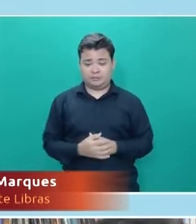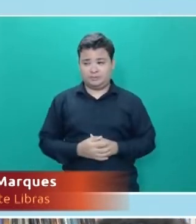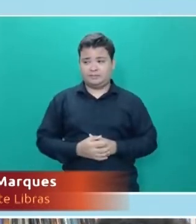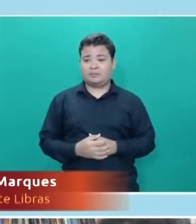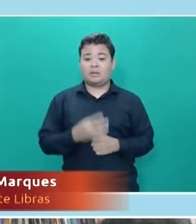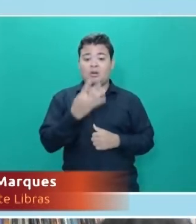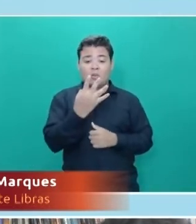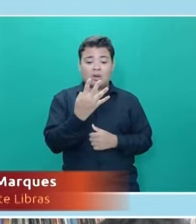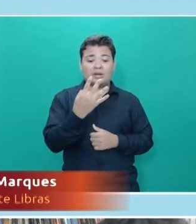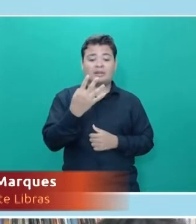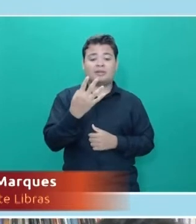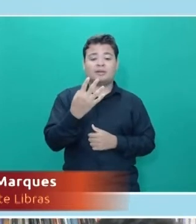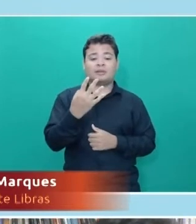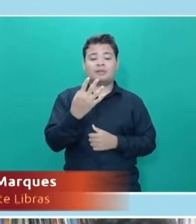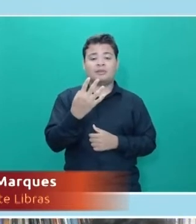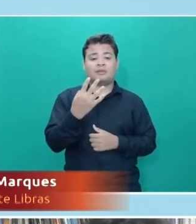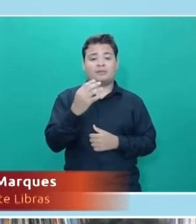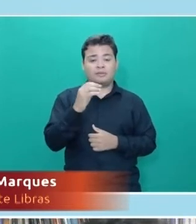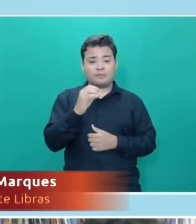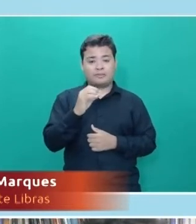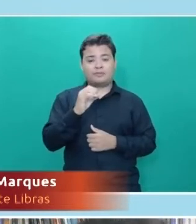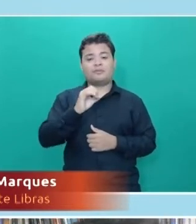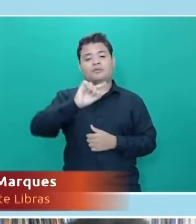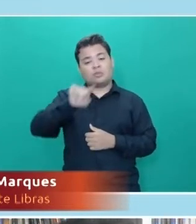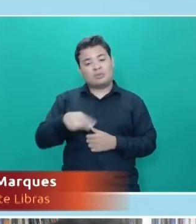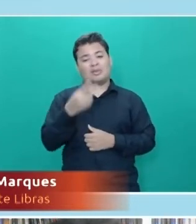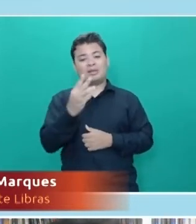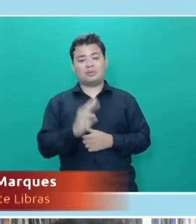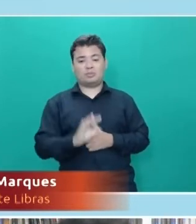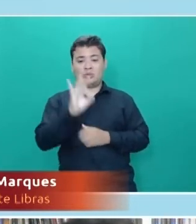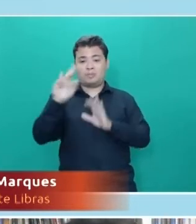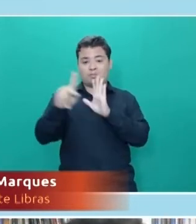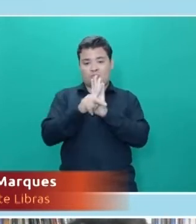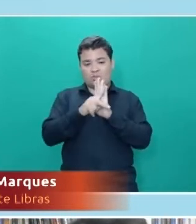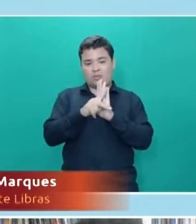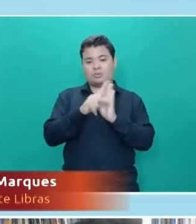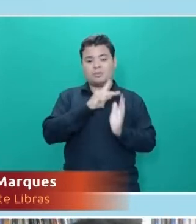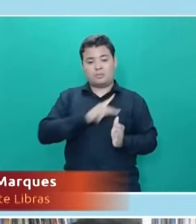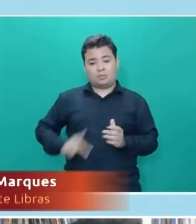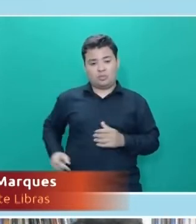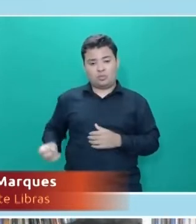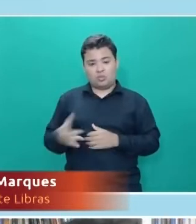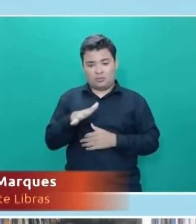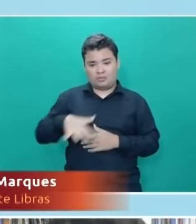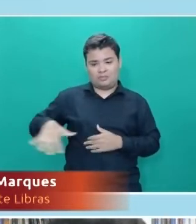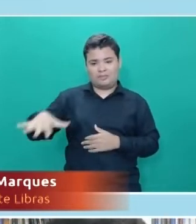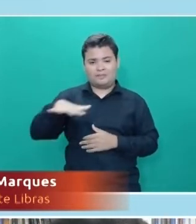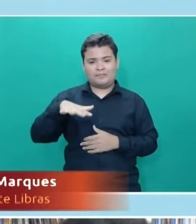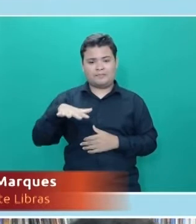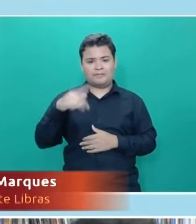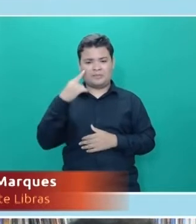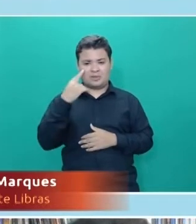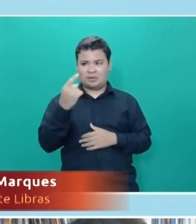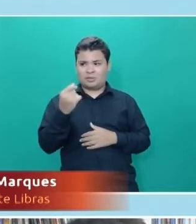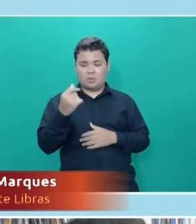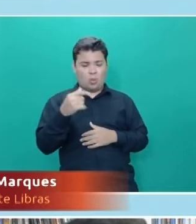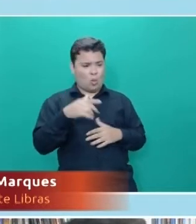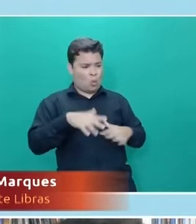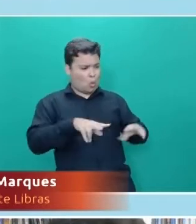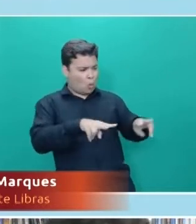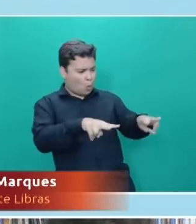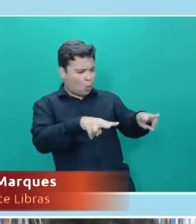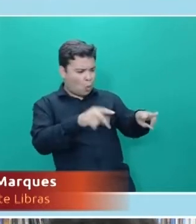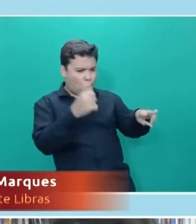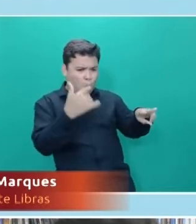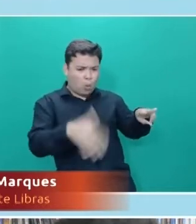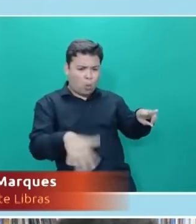40,3% é da nova Previdência. Então, isso é claro que quando o governo olha o bolo, o que ele dirá? Se o